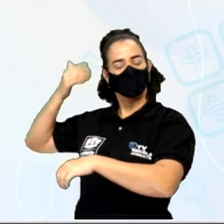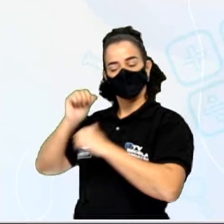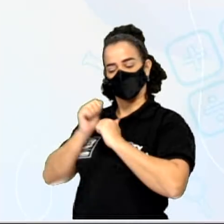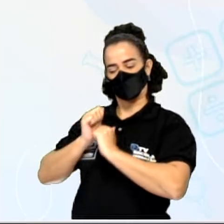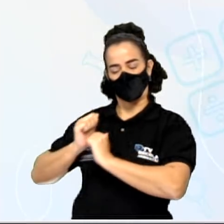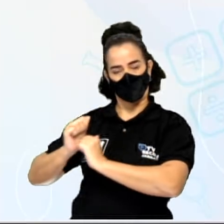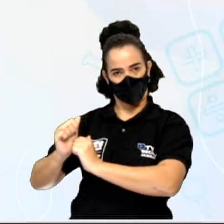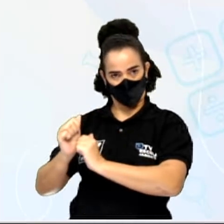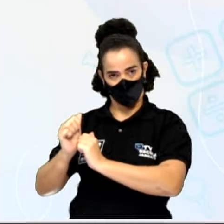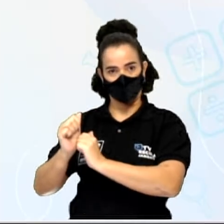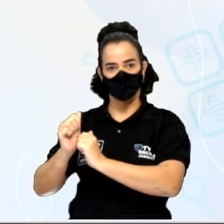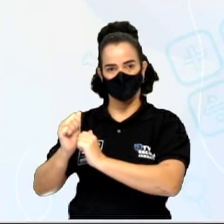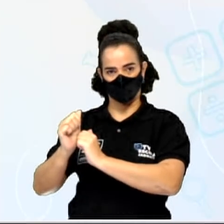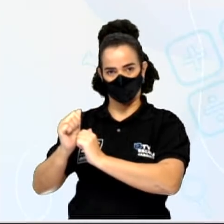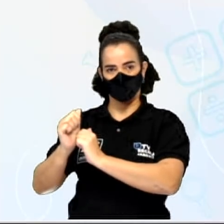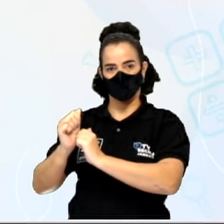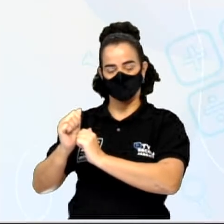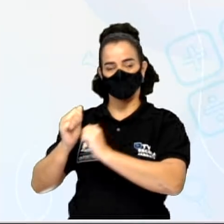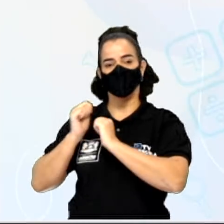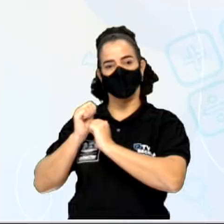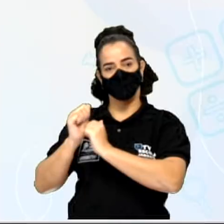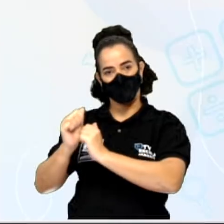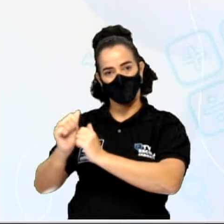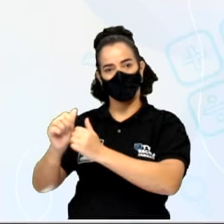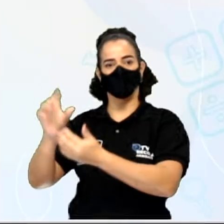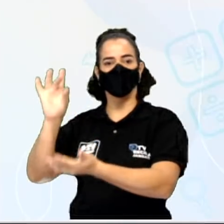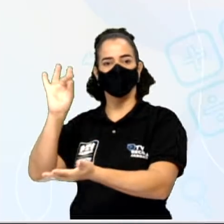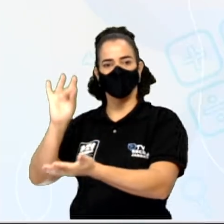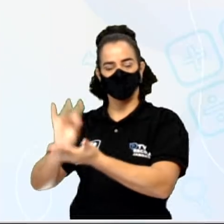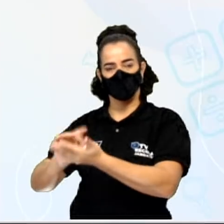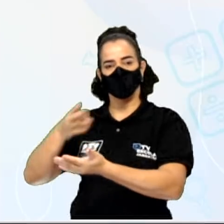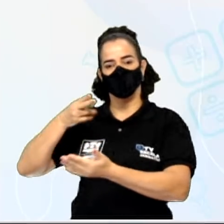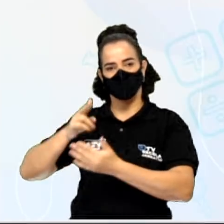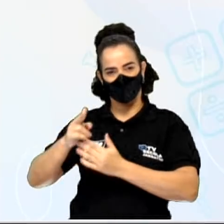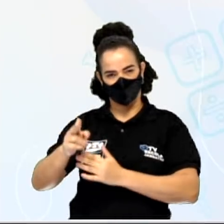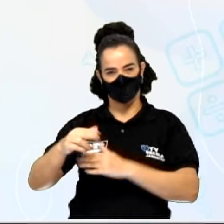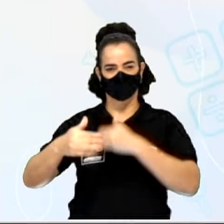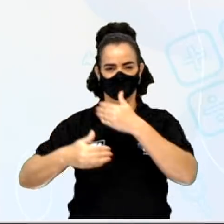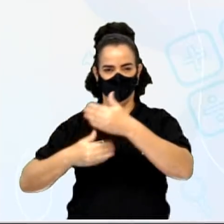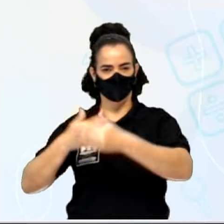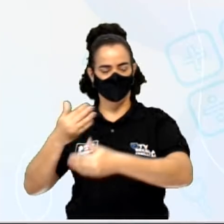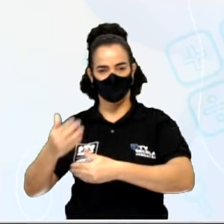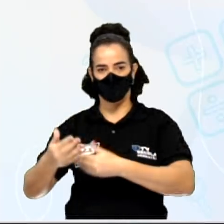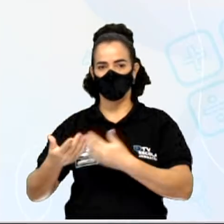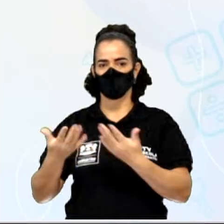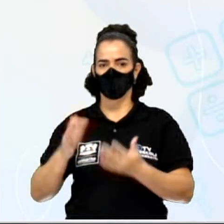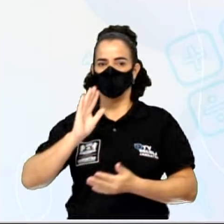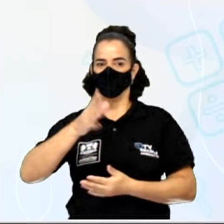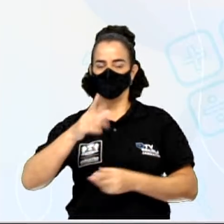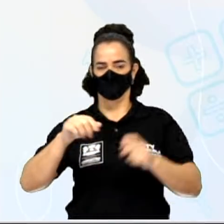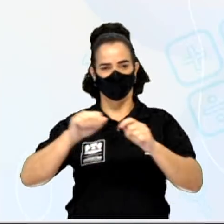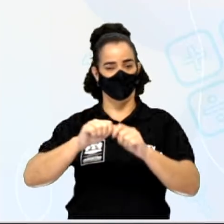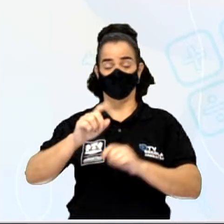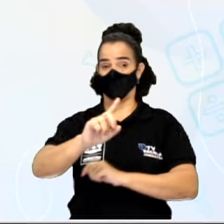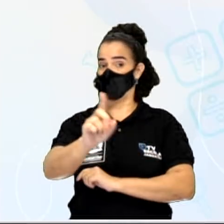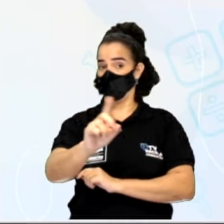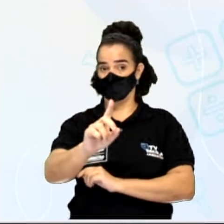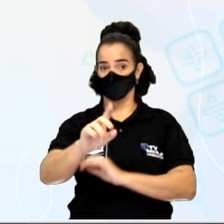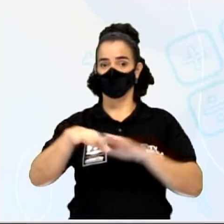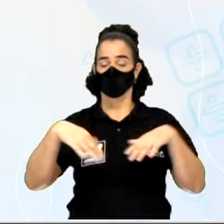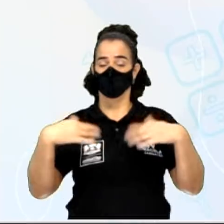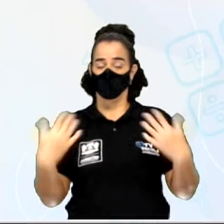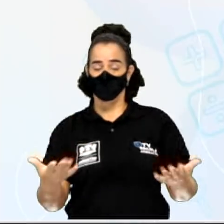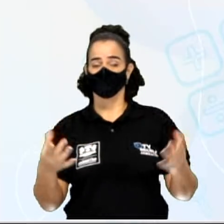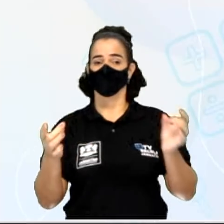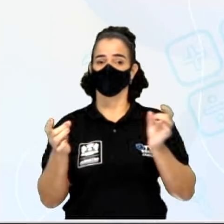acompanhavam, né, e acompanhavam novamente. Indicando uma ação consumada? Não, pessoal. Quando a ação está consumada, a gente vai